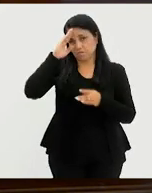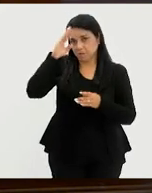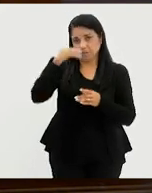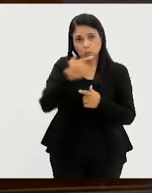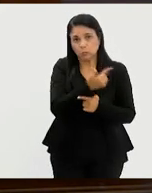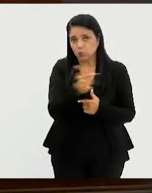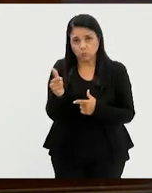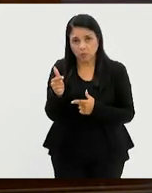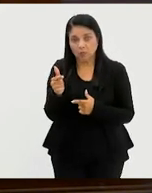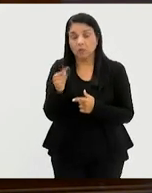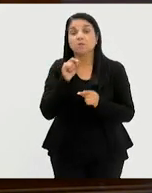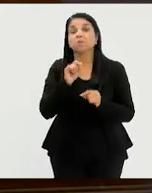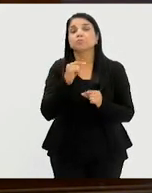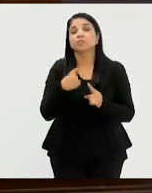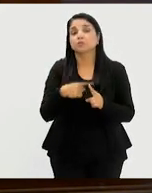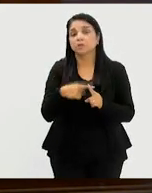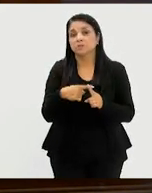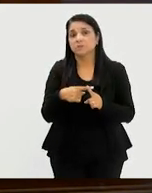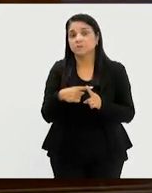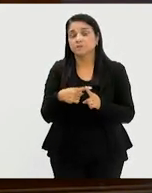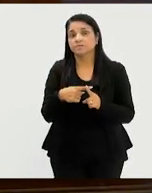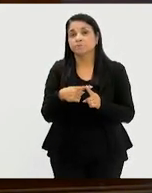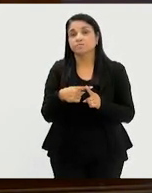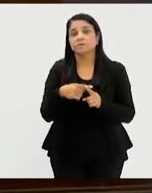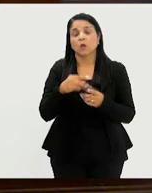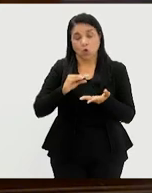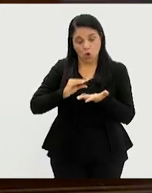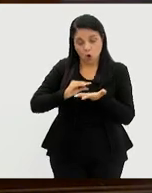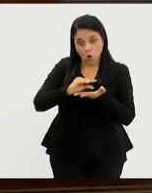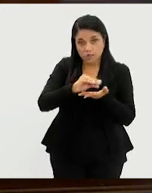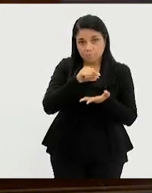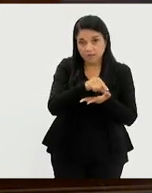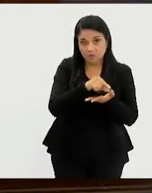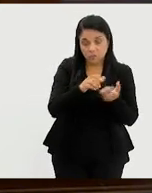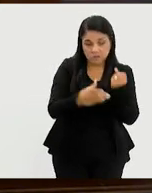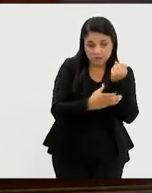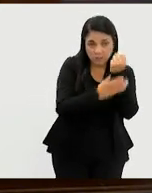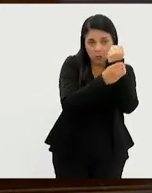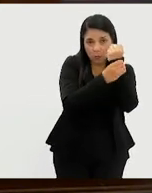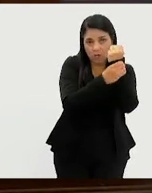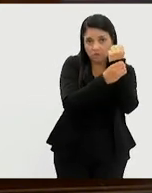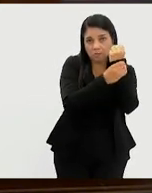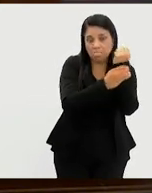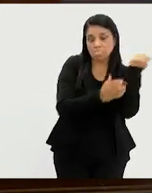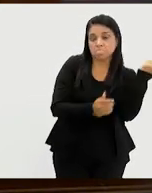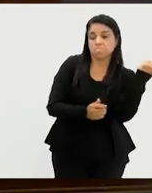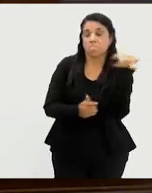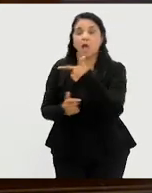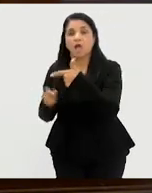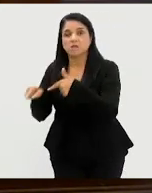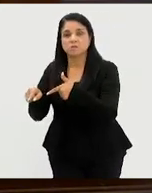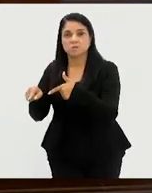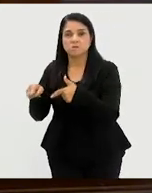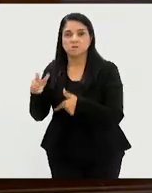disso porque hoje a gente tem mais orçamento para a segurança pública que é completamente ineficiente e incapaz de